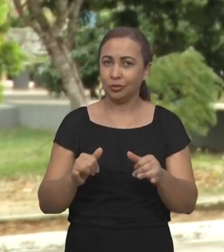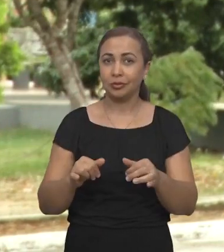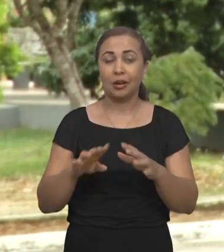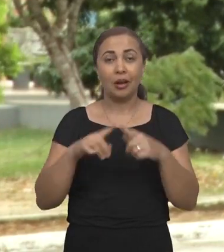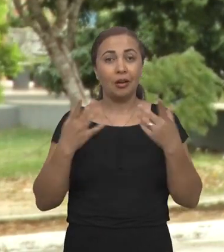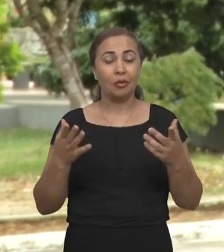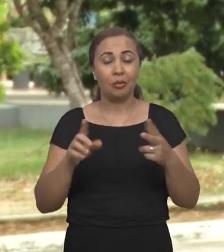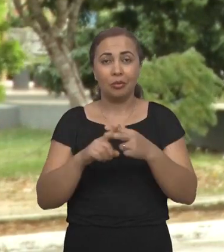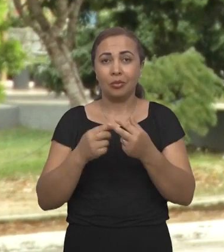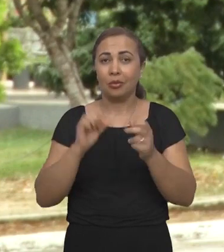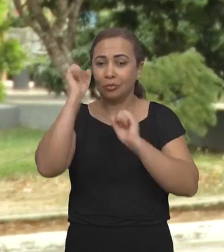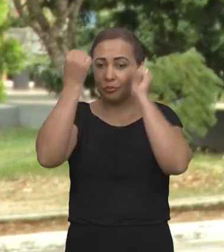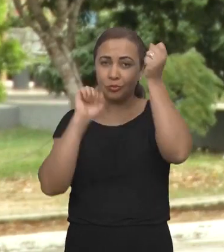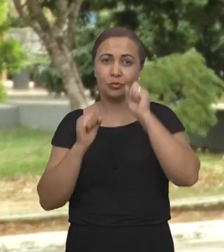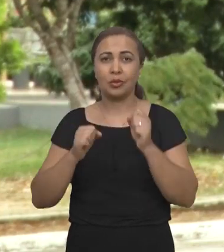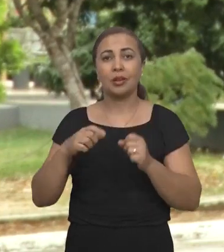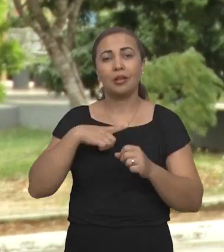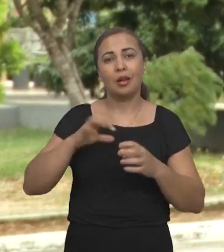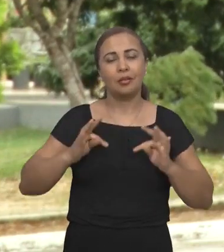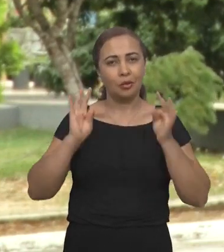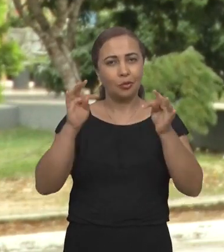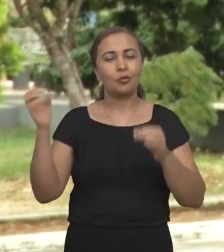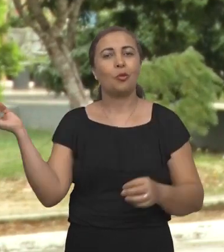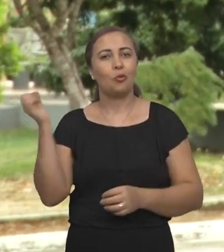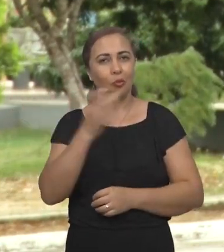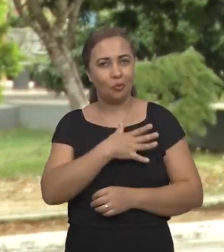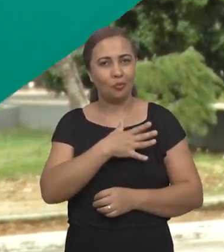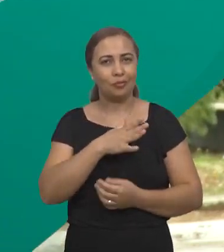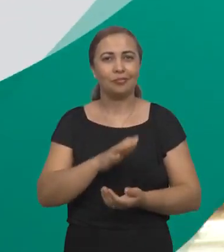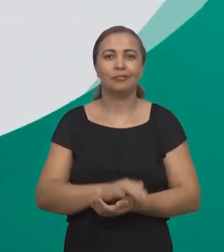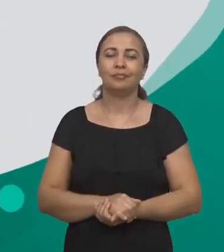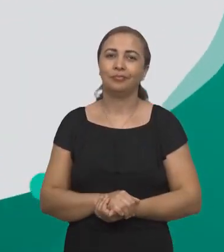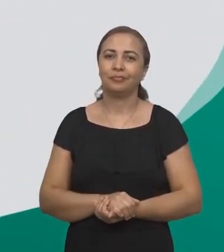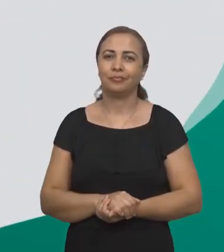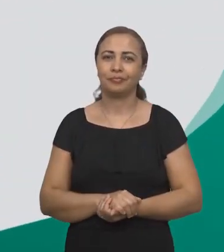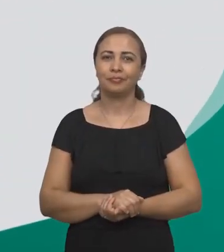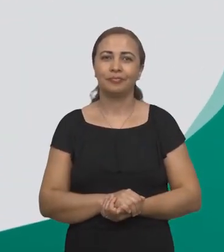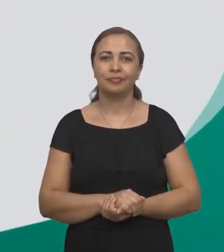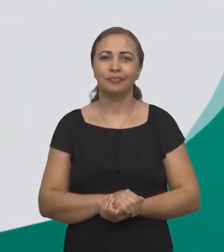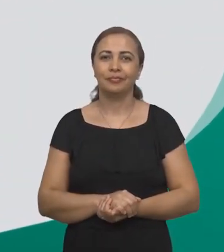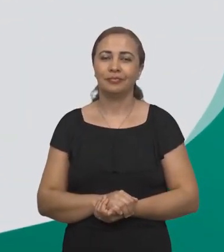O equipamento lança mão de uma tecnologia inovadora.